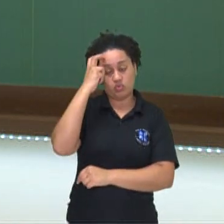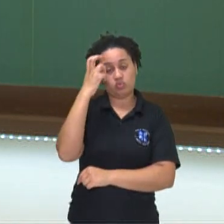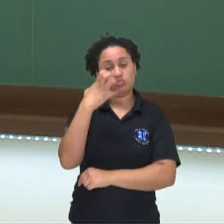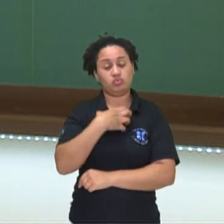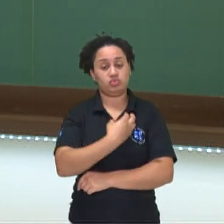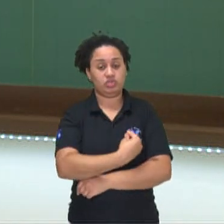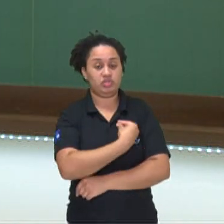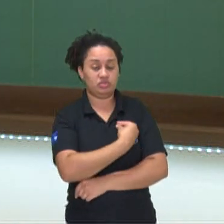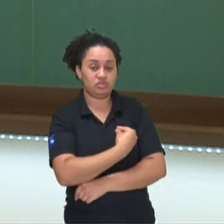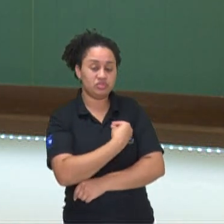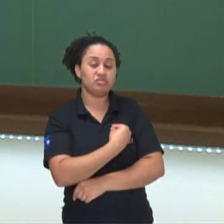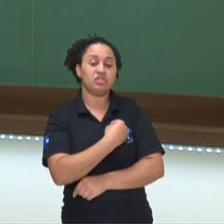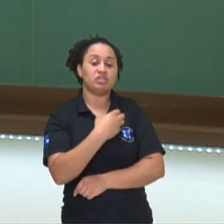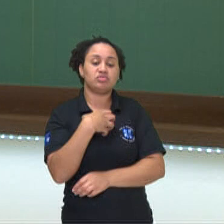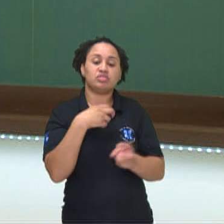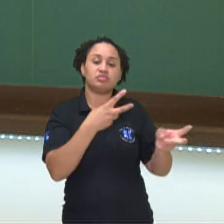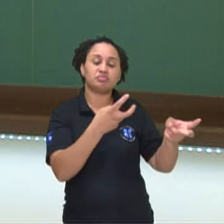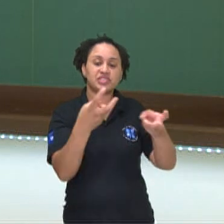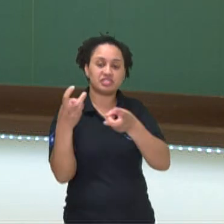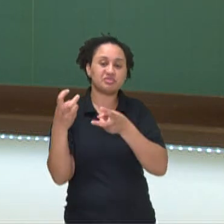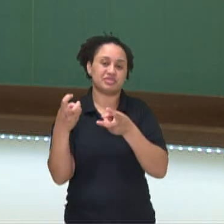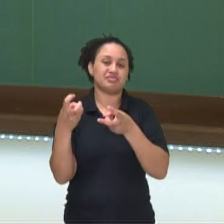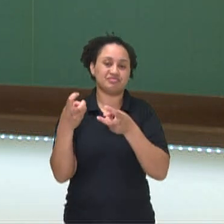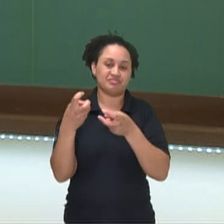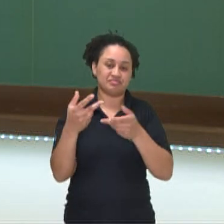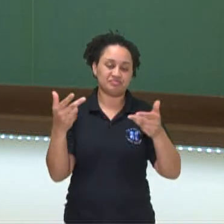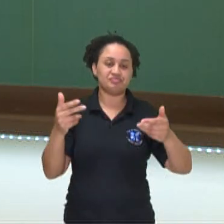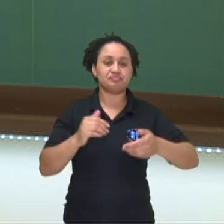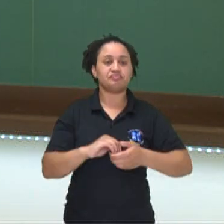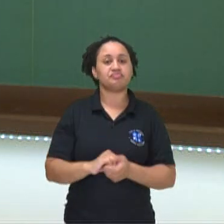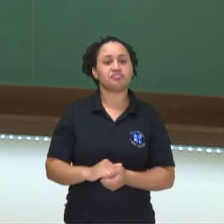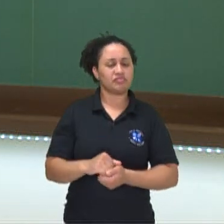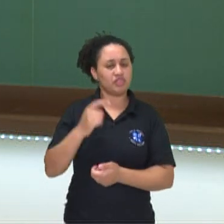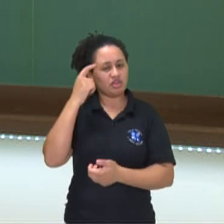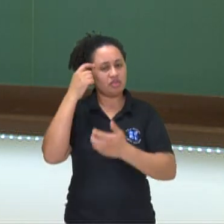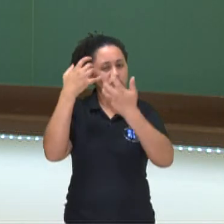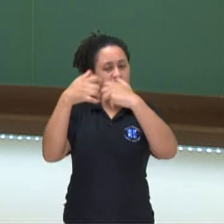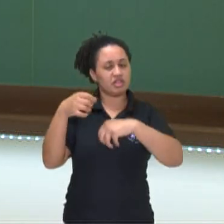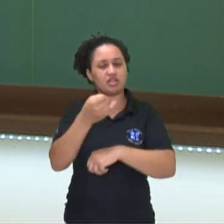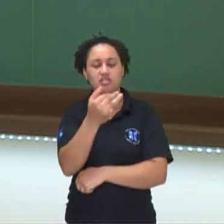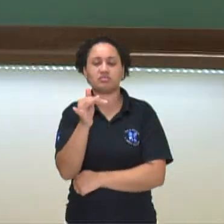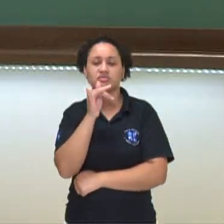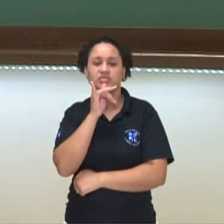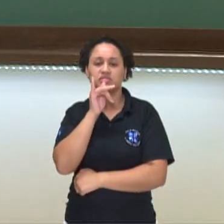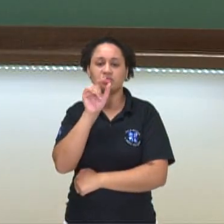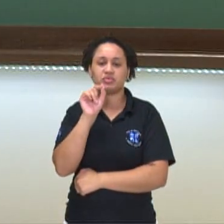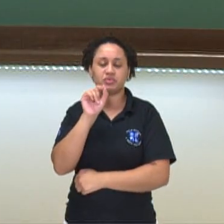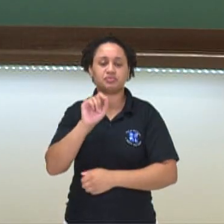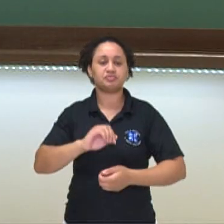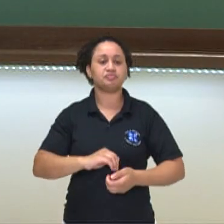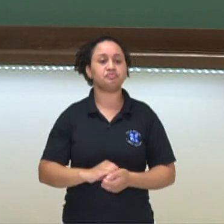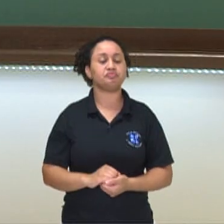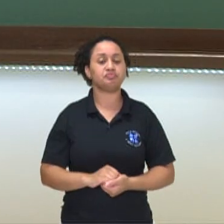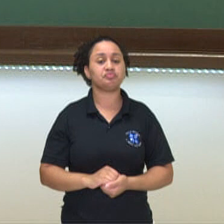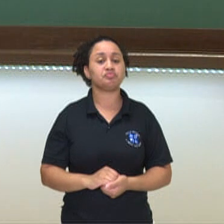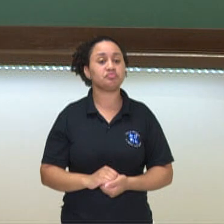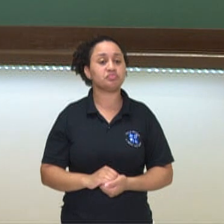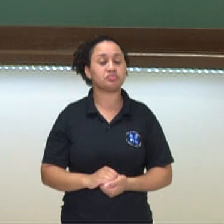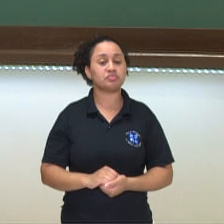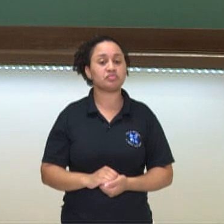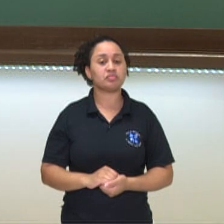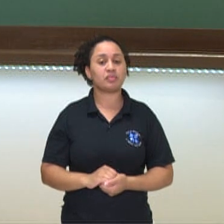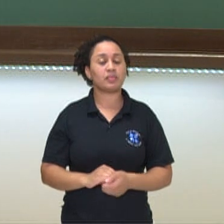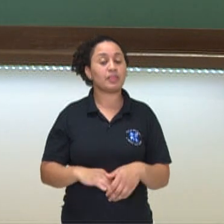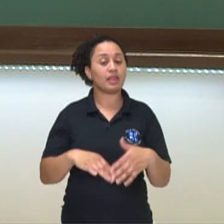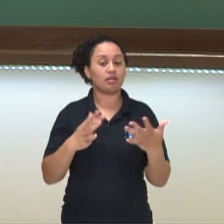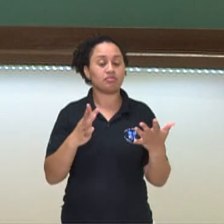uma forma de percepção das coisas. Vamos pensar em alguns exemplos aqui. Pensa só que